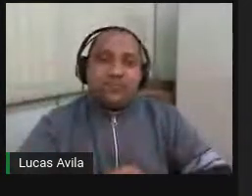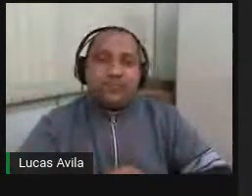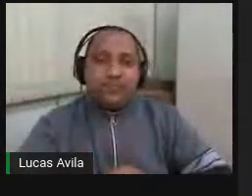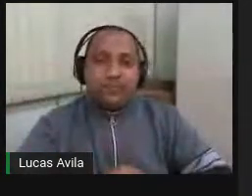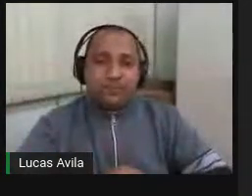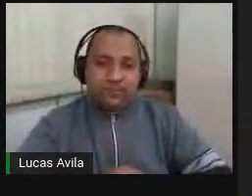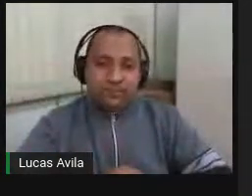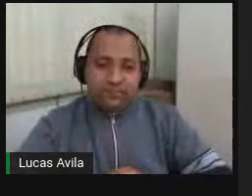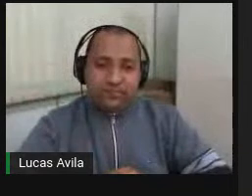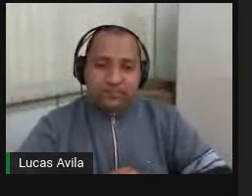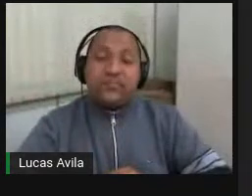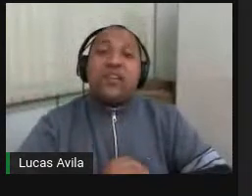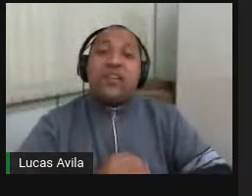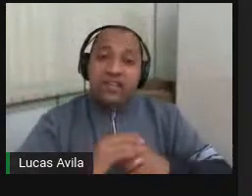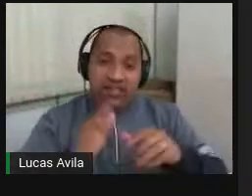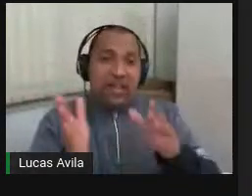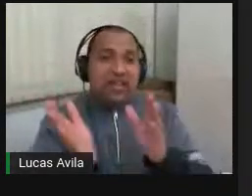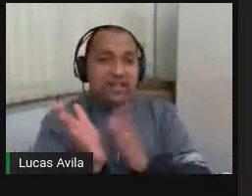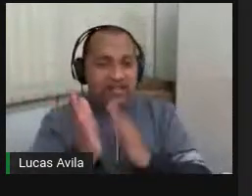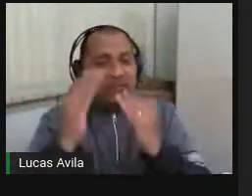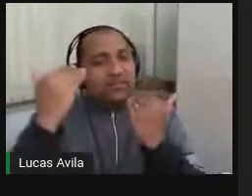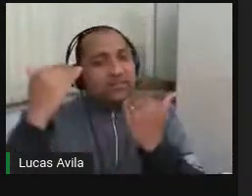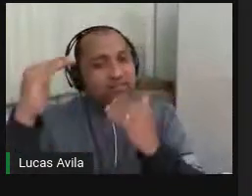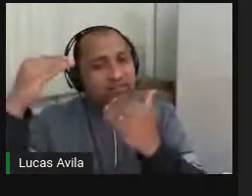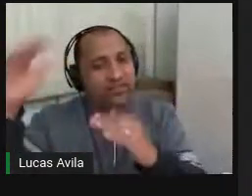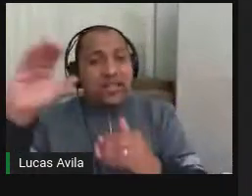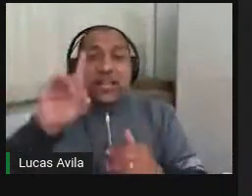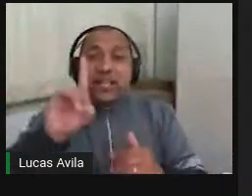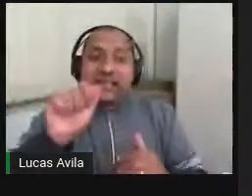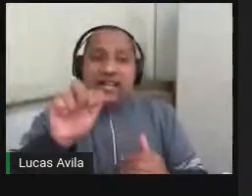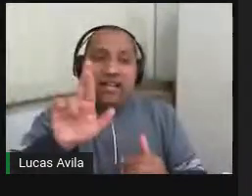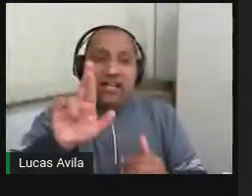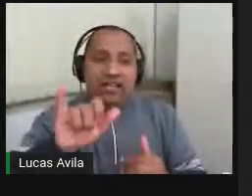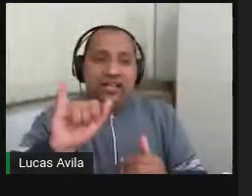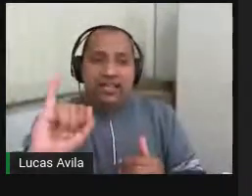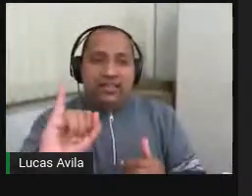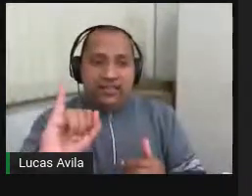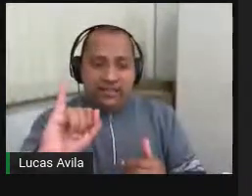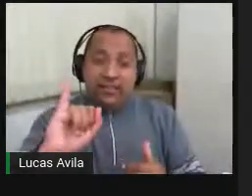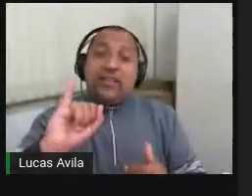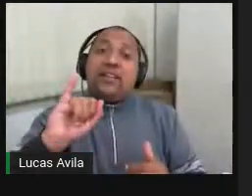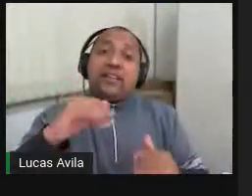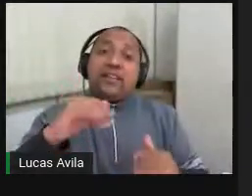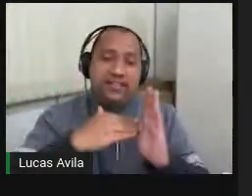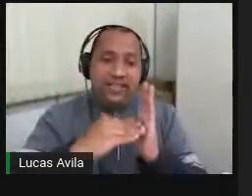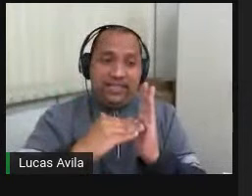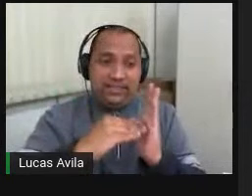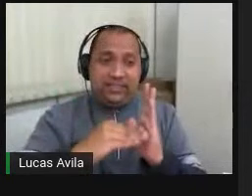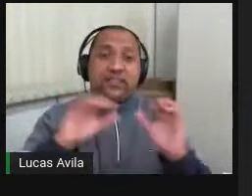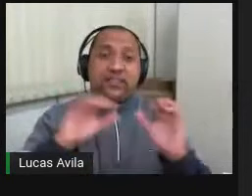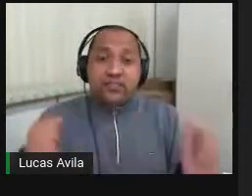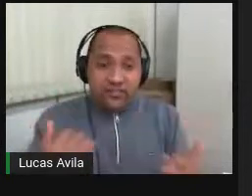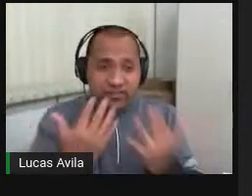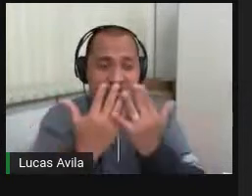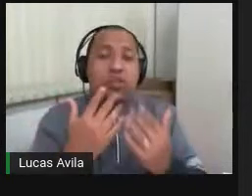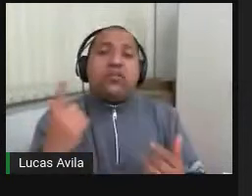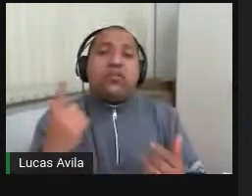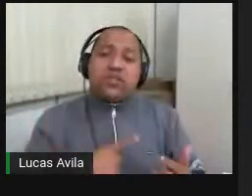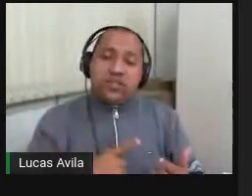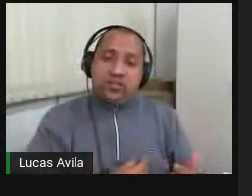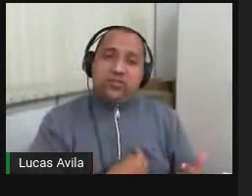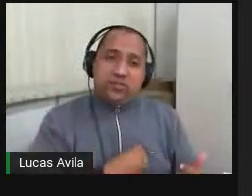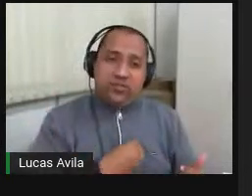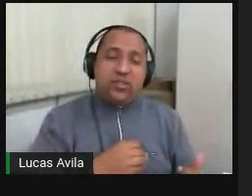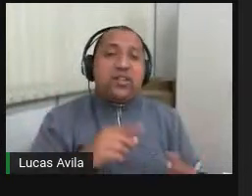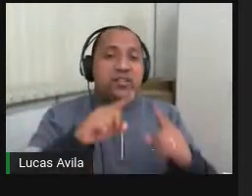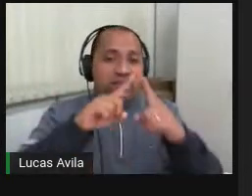Doutora homenageada, Davide Nunes Ferreira. Para secretariar essa solenidade, contamos com a presença do servidor